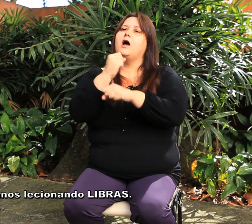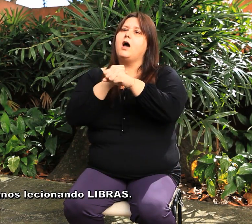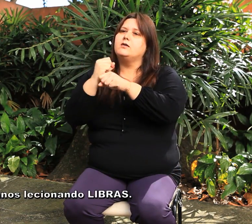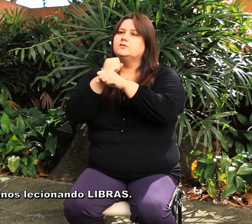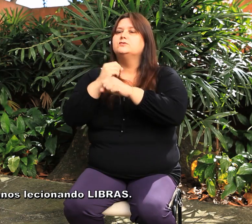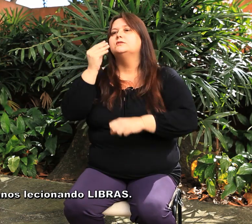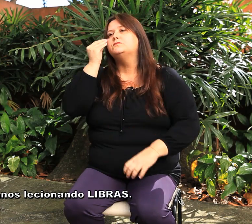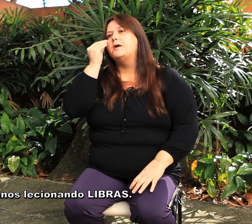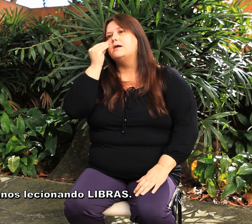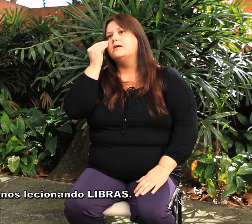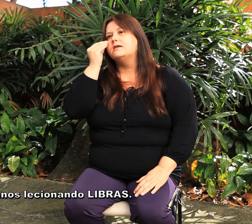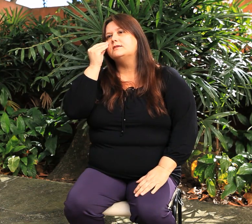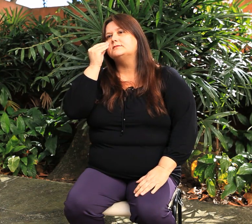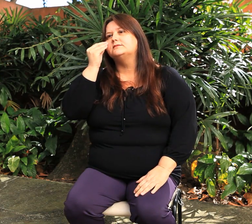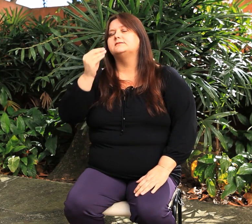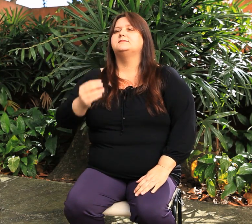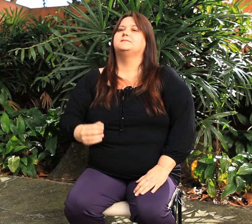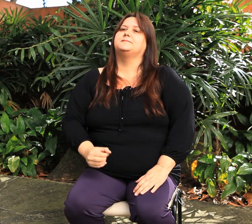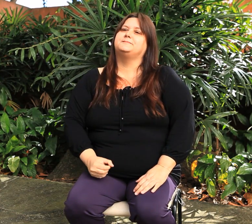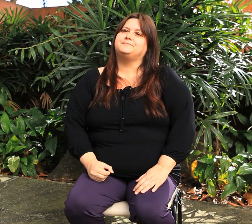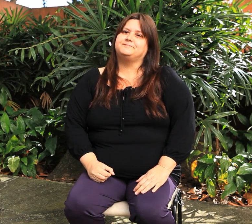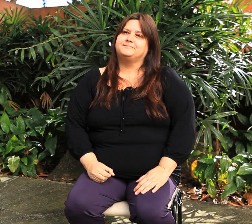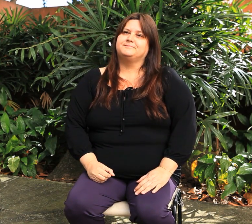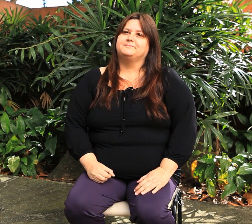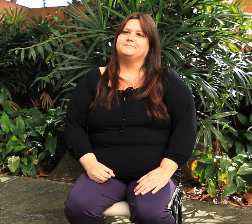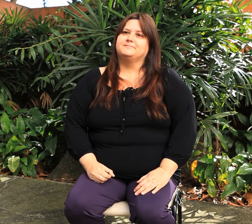anos lecionando Libras.